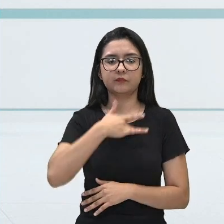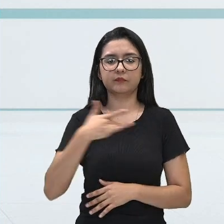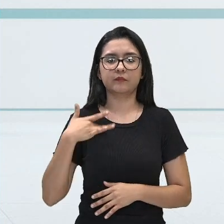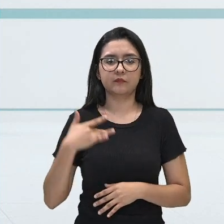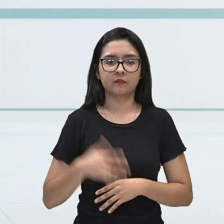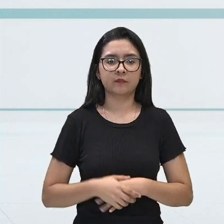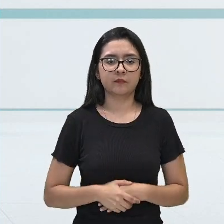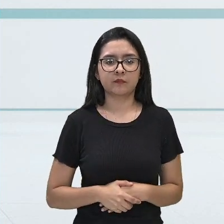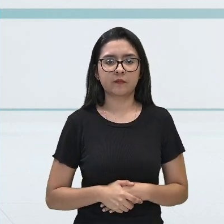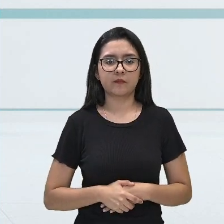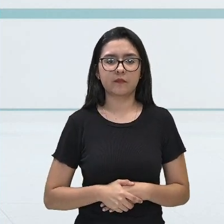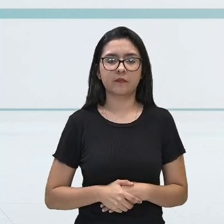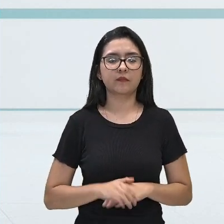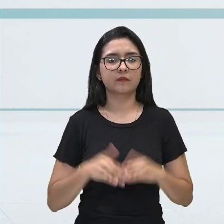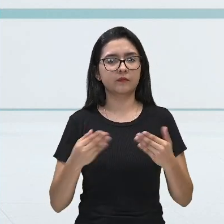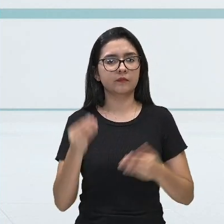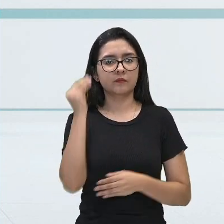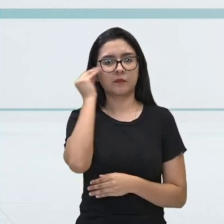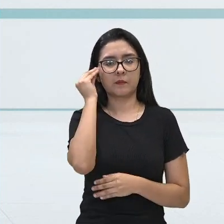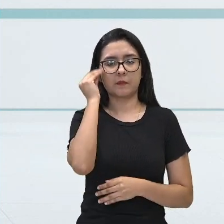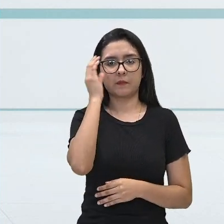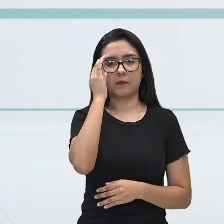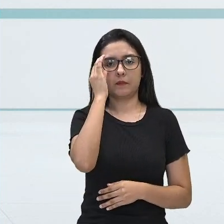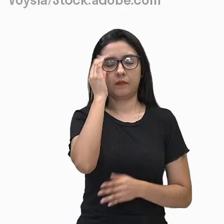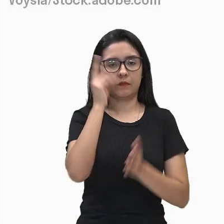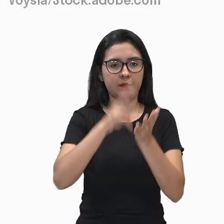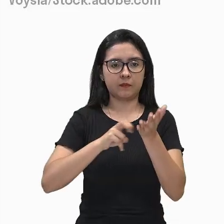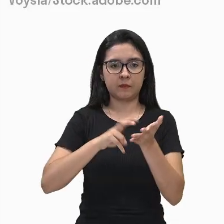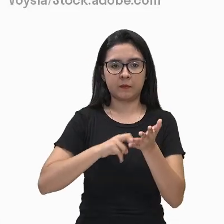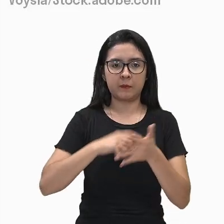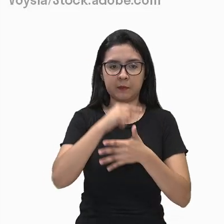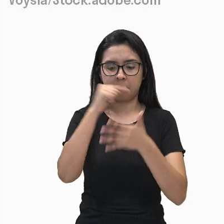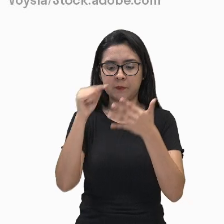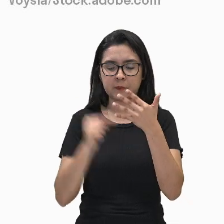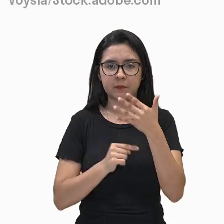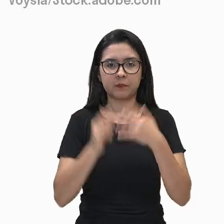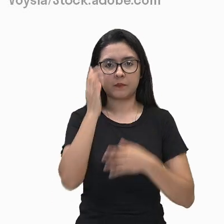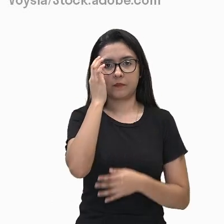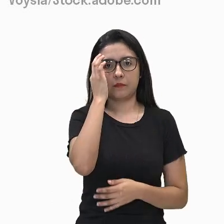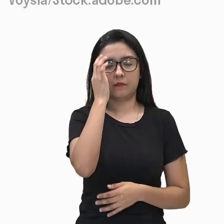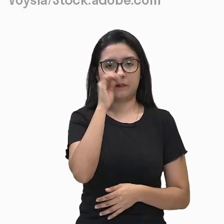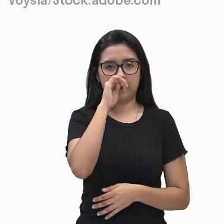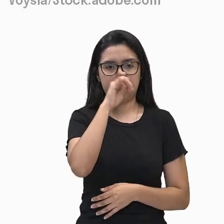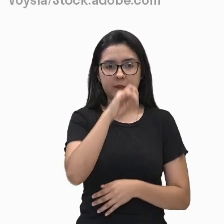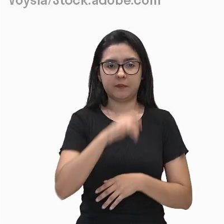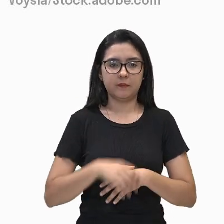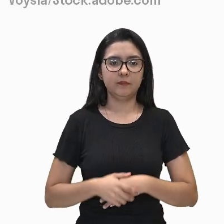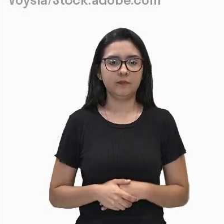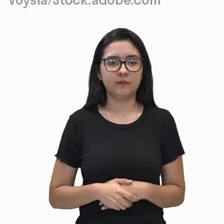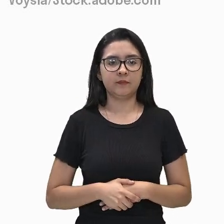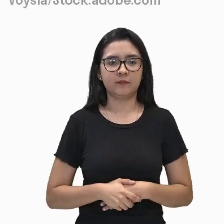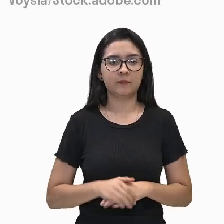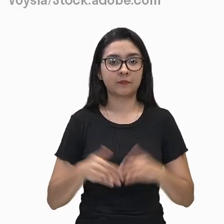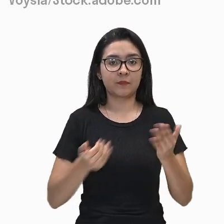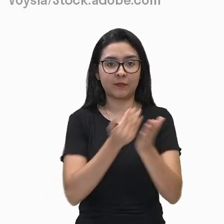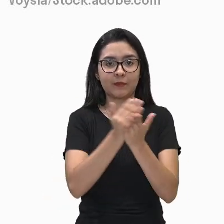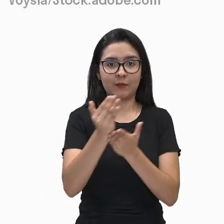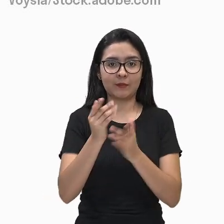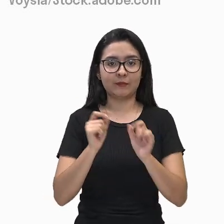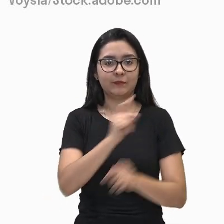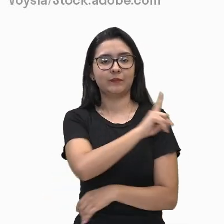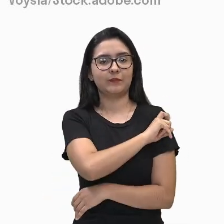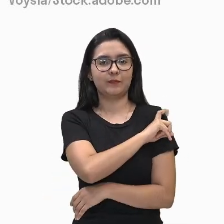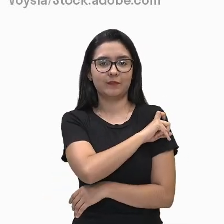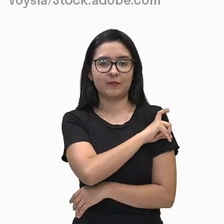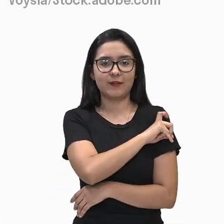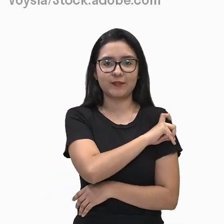salud. Então, vamos ver o nome, o vocabulário de algumas. Então, começando com enfermeiro. Então, em